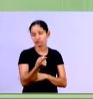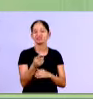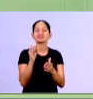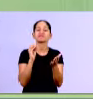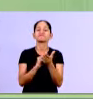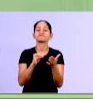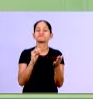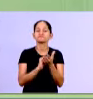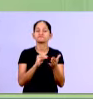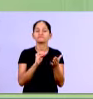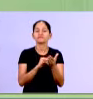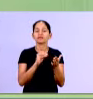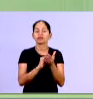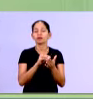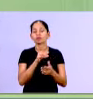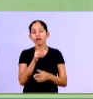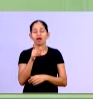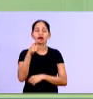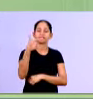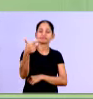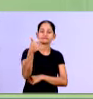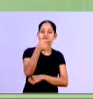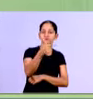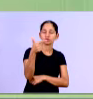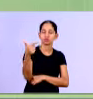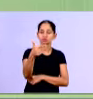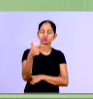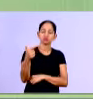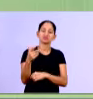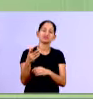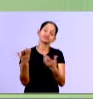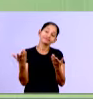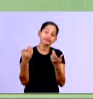mil. E ele vai precisar de financiar